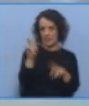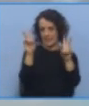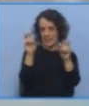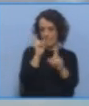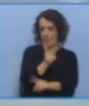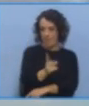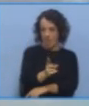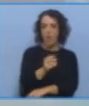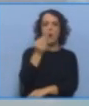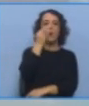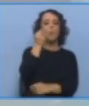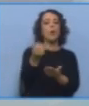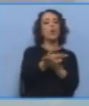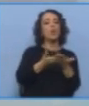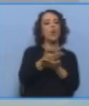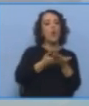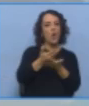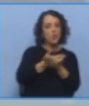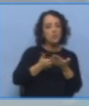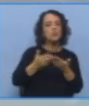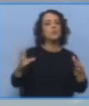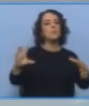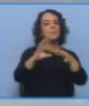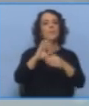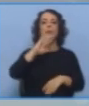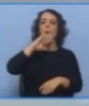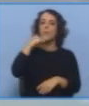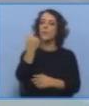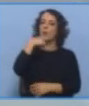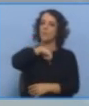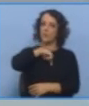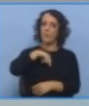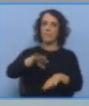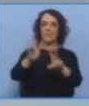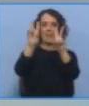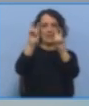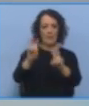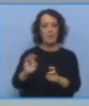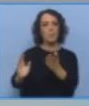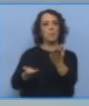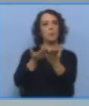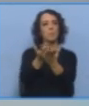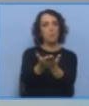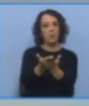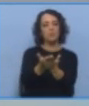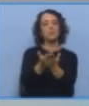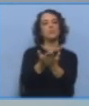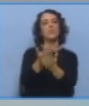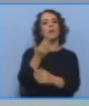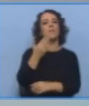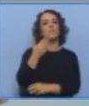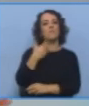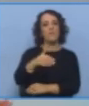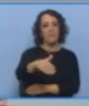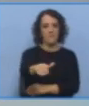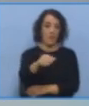precisamente, de olhar o negócio como uma nobre vocação. E antes de irmos aos temas e às propostas que vão ser feitas